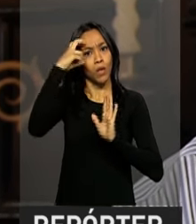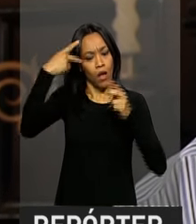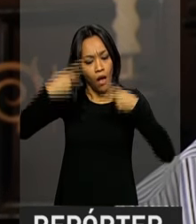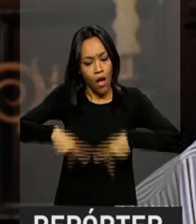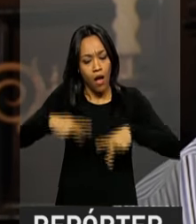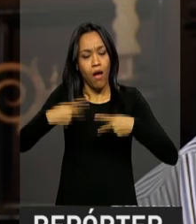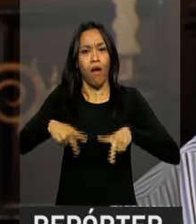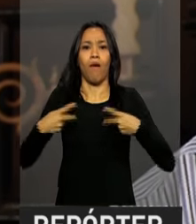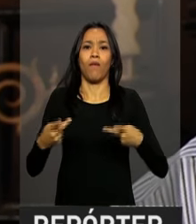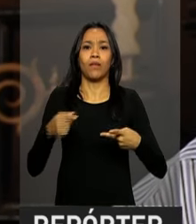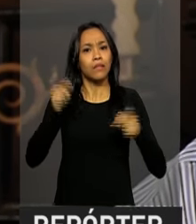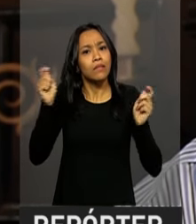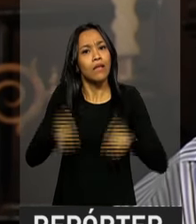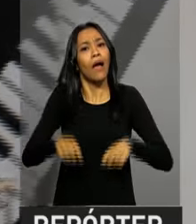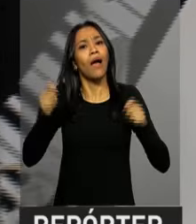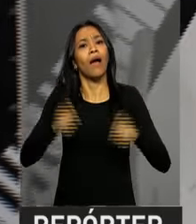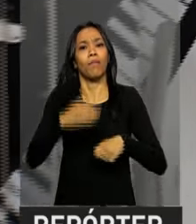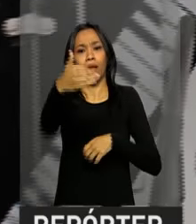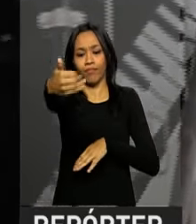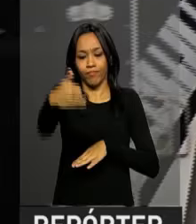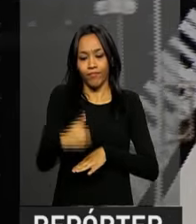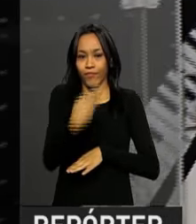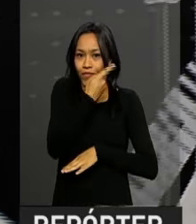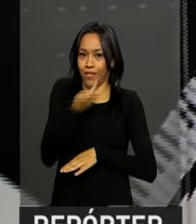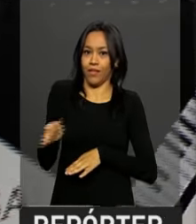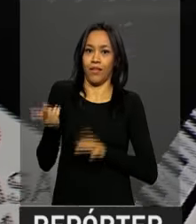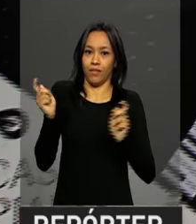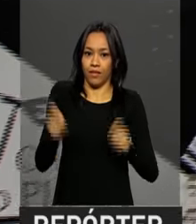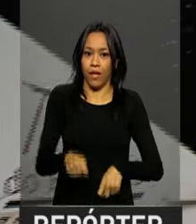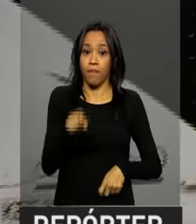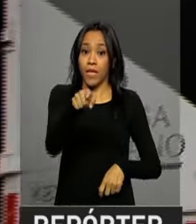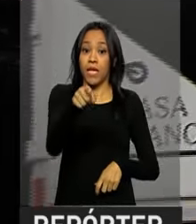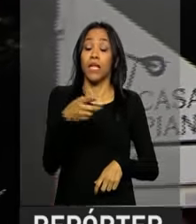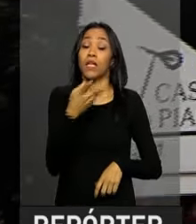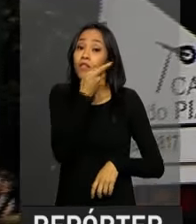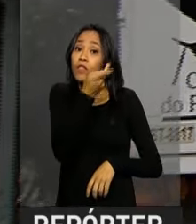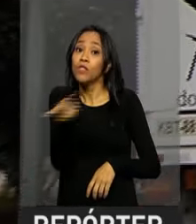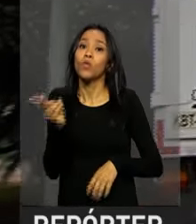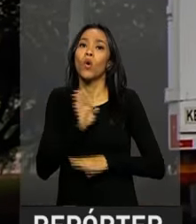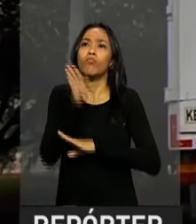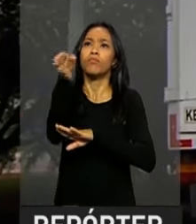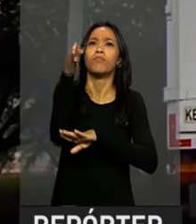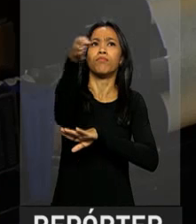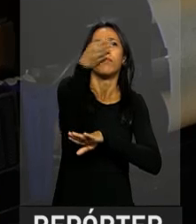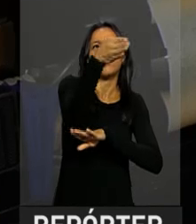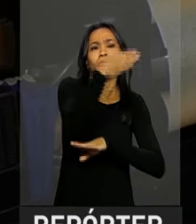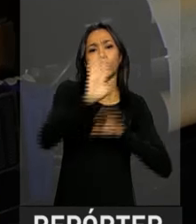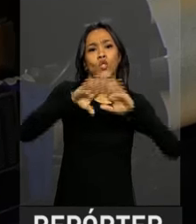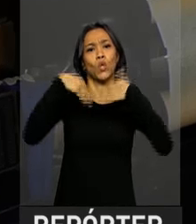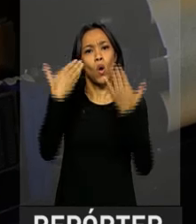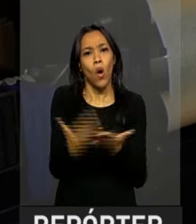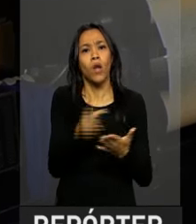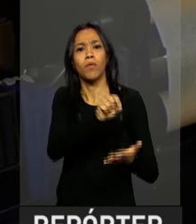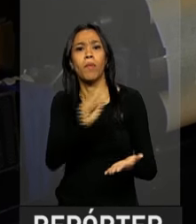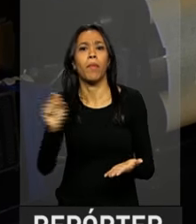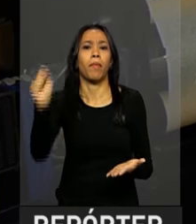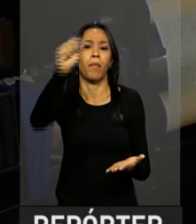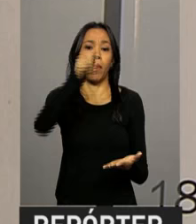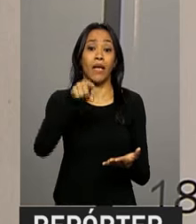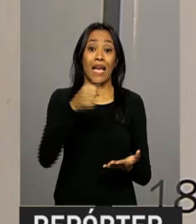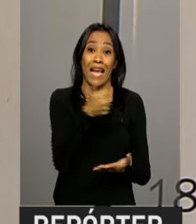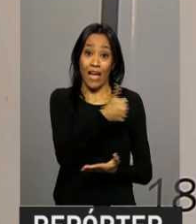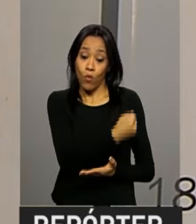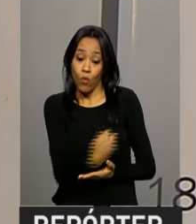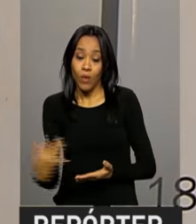passível o Museu Itinerante visitou escolas e pontos turísticos de Brasília 14 pianos de vida em